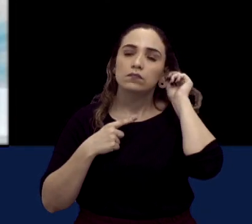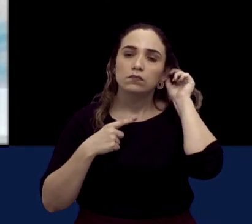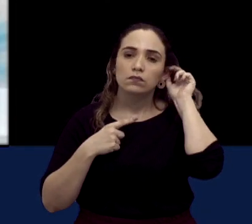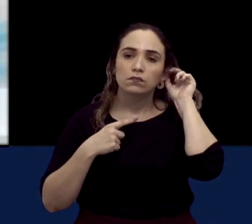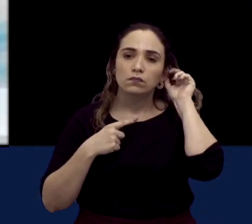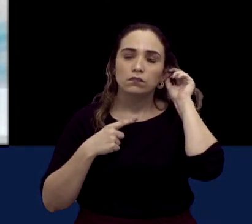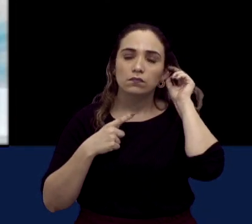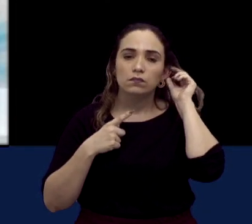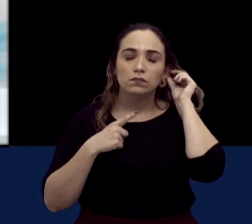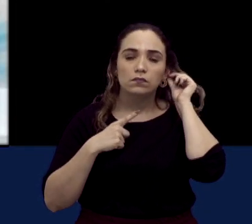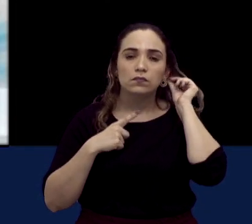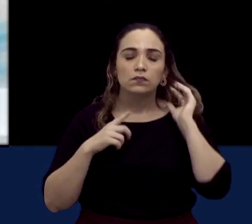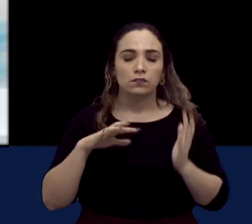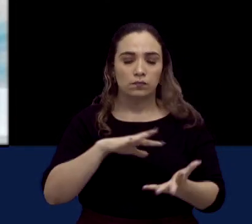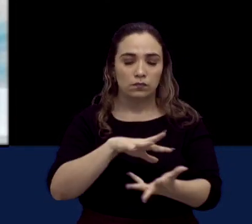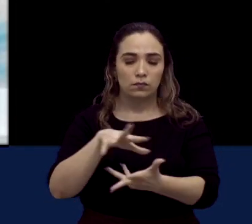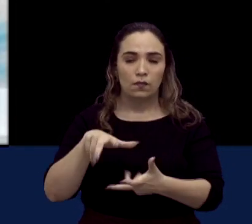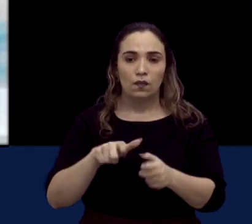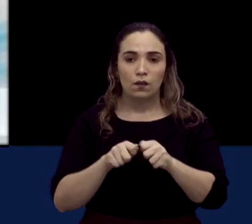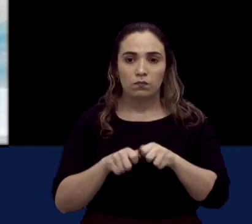processo de globalização.